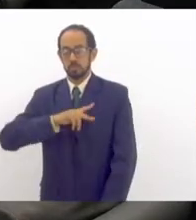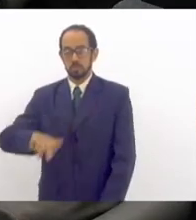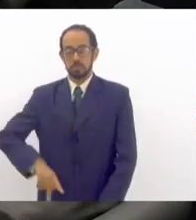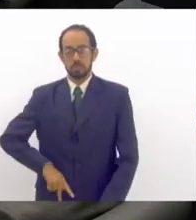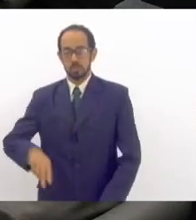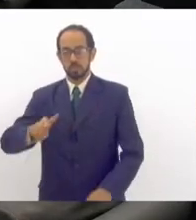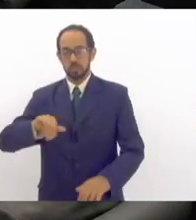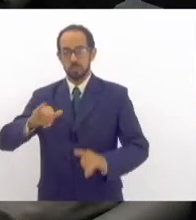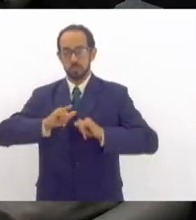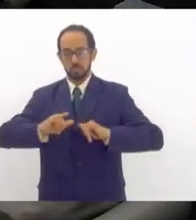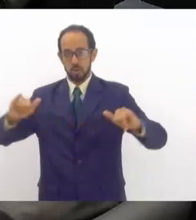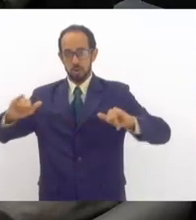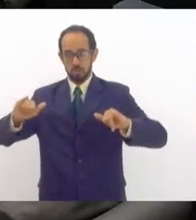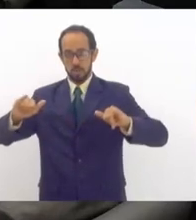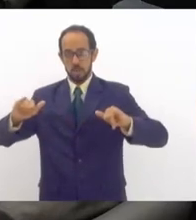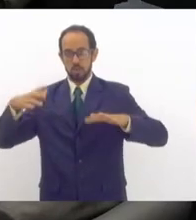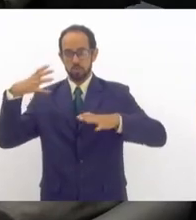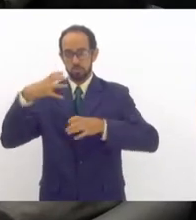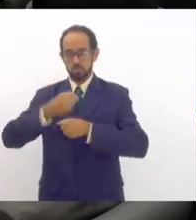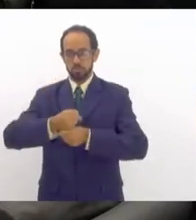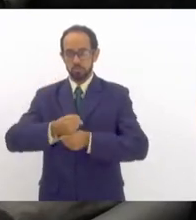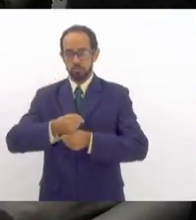o resultado